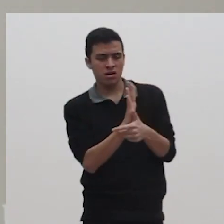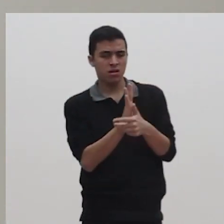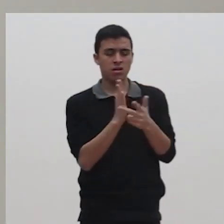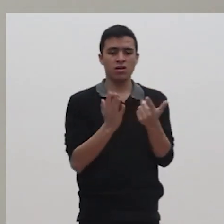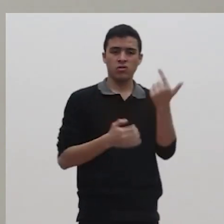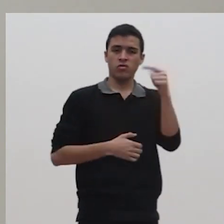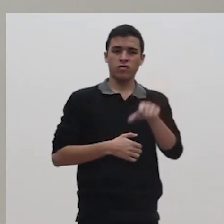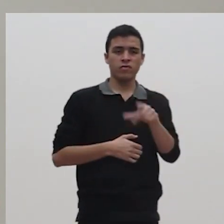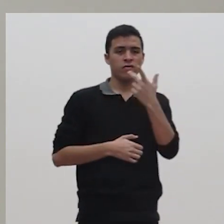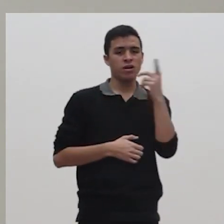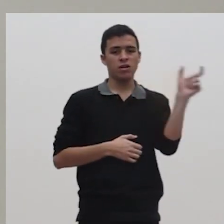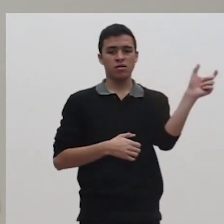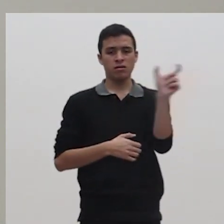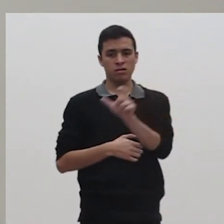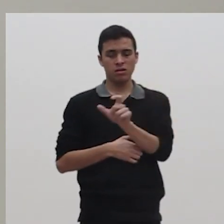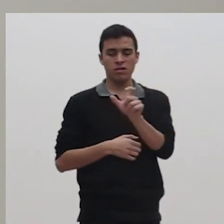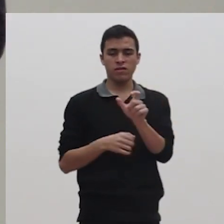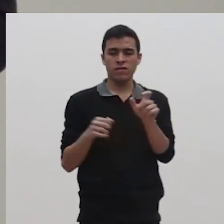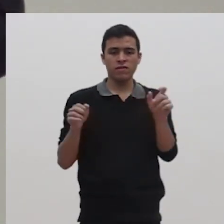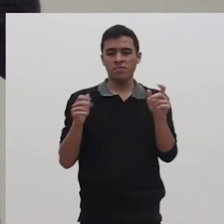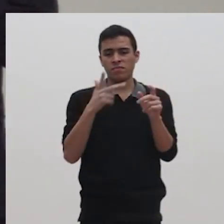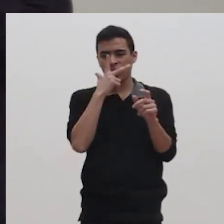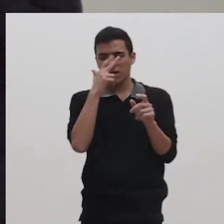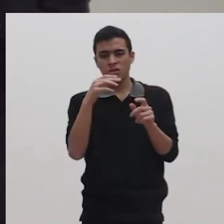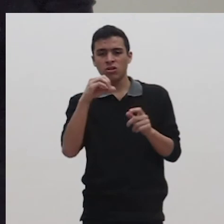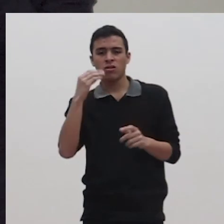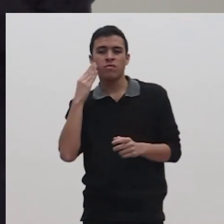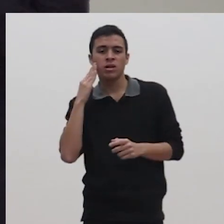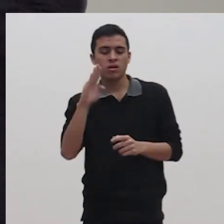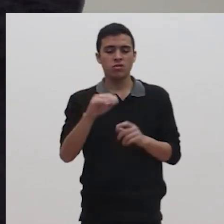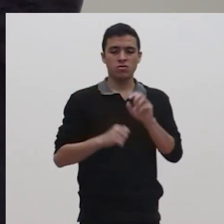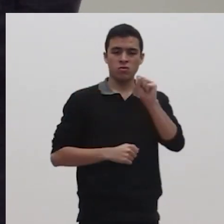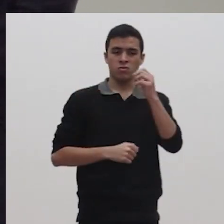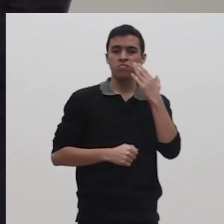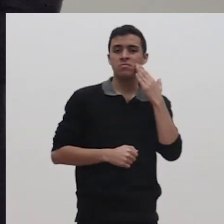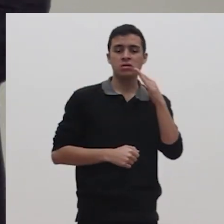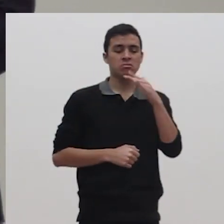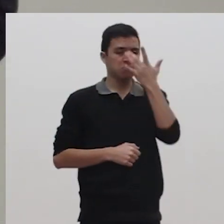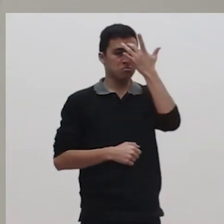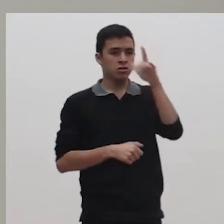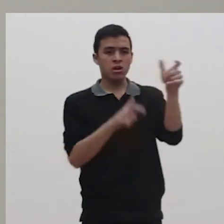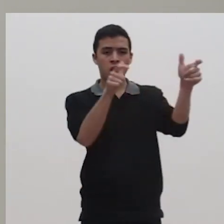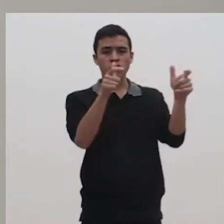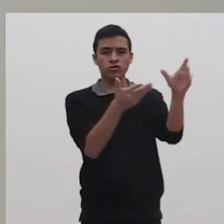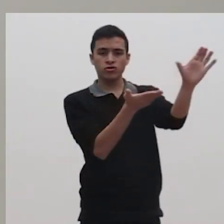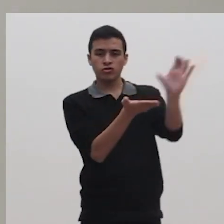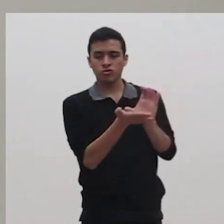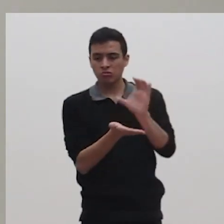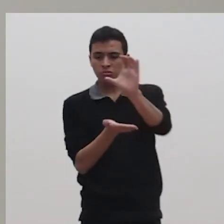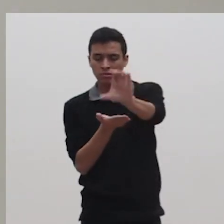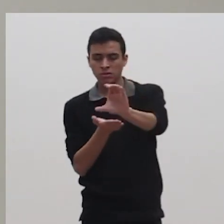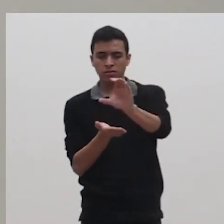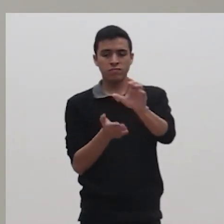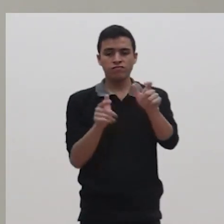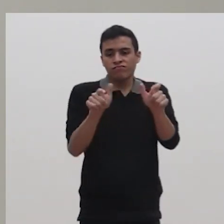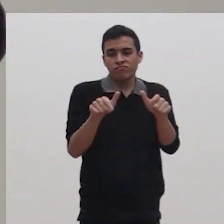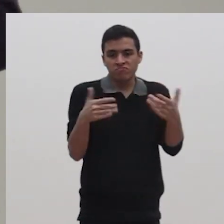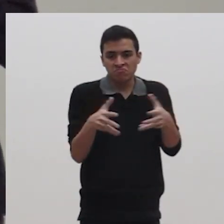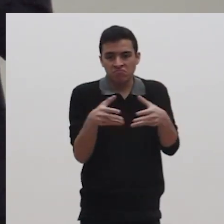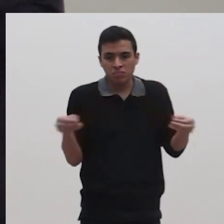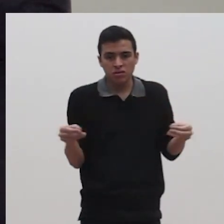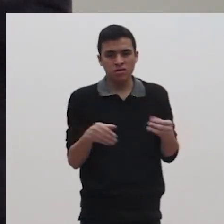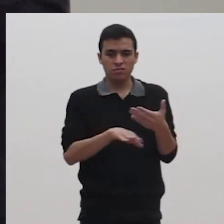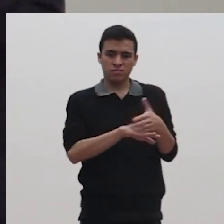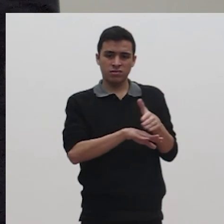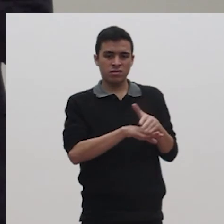de novo aquele valores que caem do céu de 9 milhões, de 8 milhões, que ninguém sabe de onde veio, para onde vai, onde é que ele está e tal. Essa